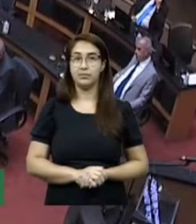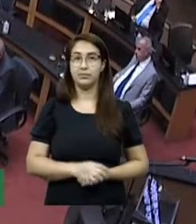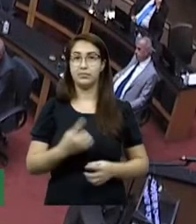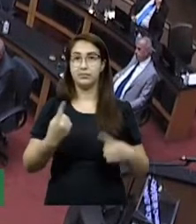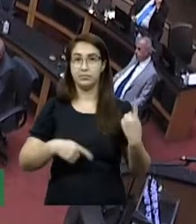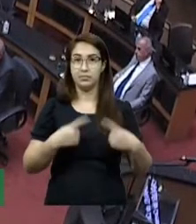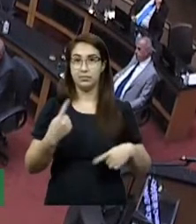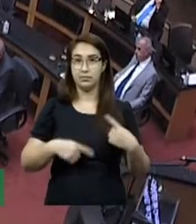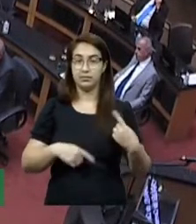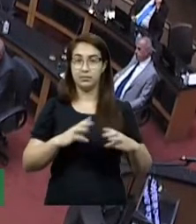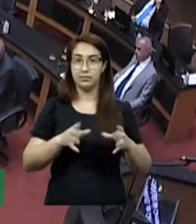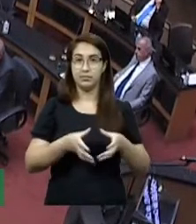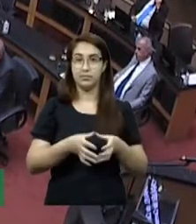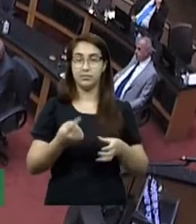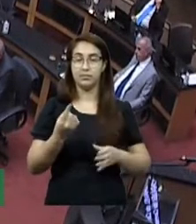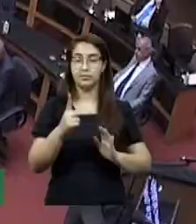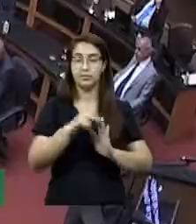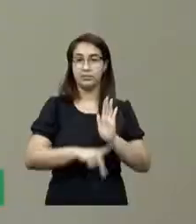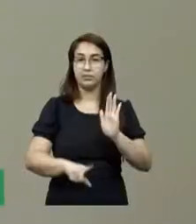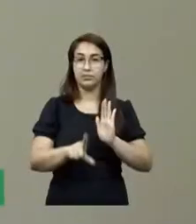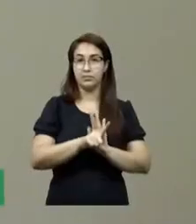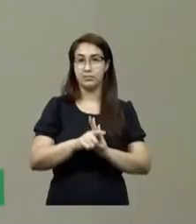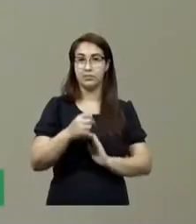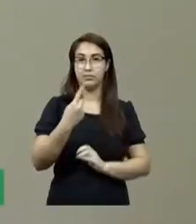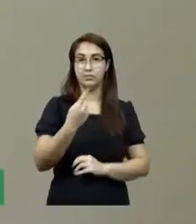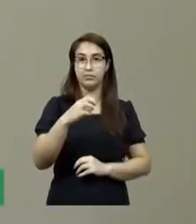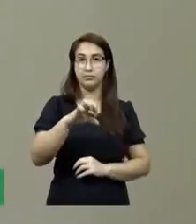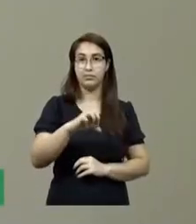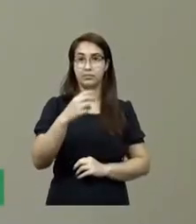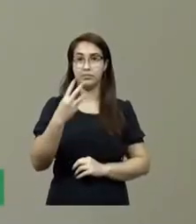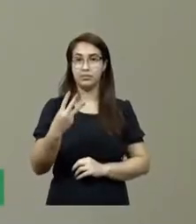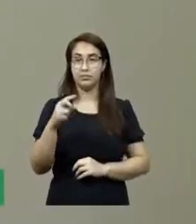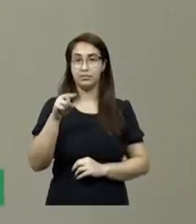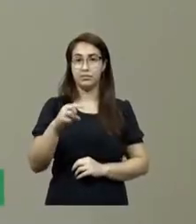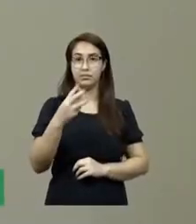Discussão e votação em turno único do projeto de lei